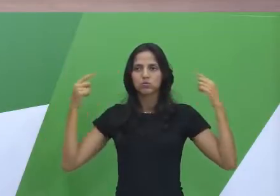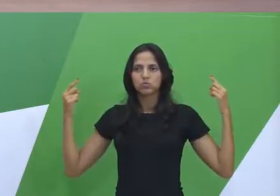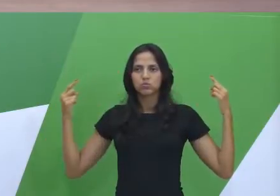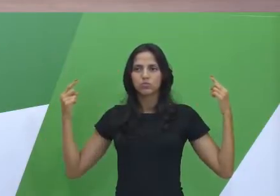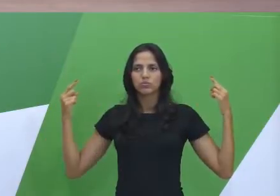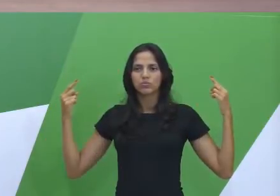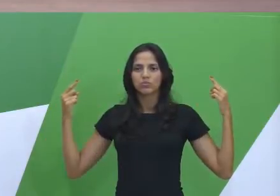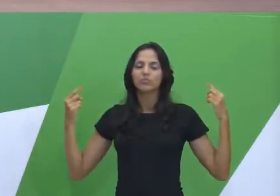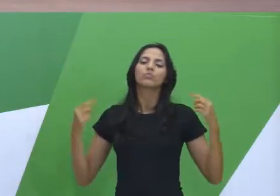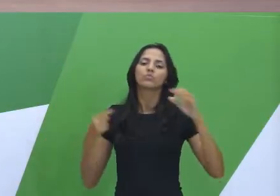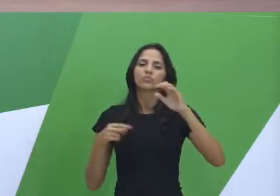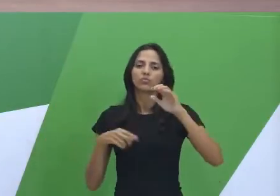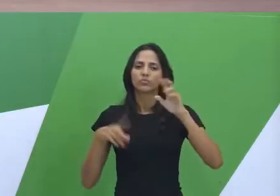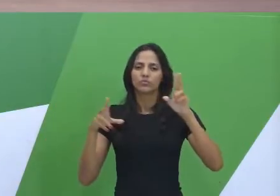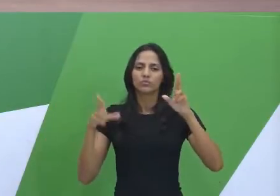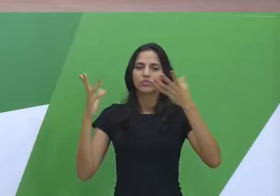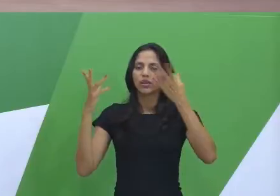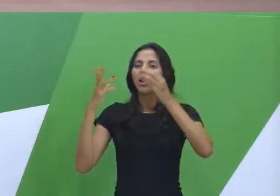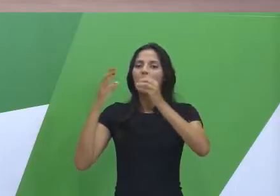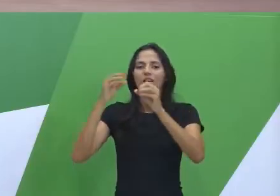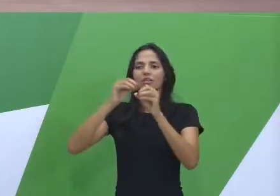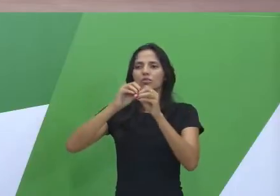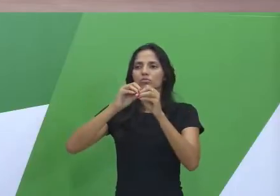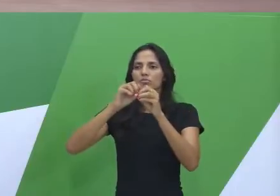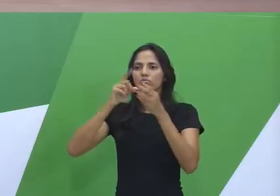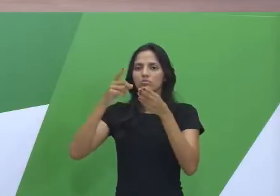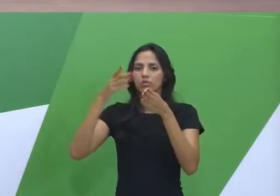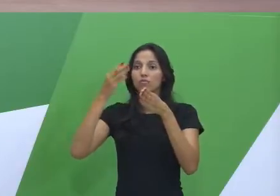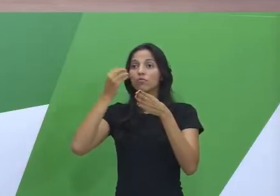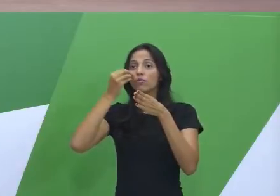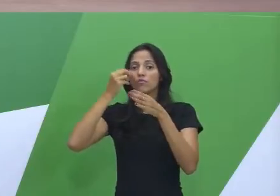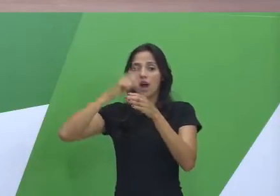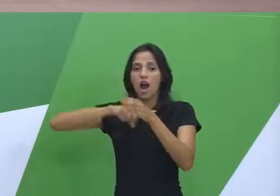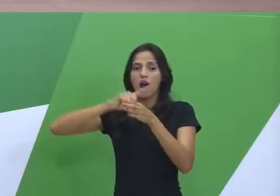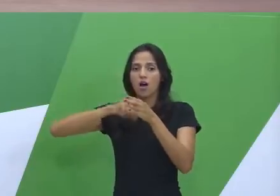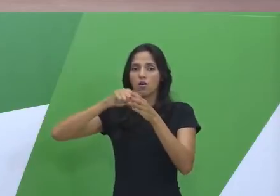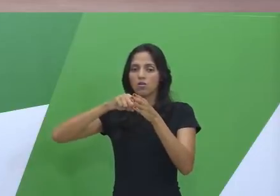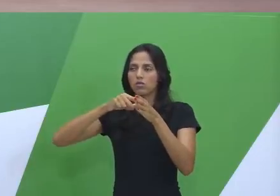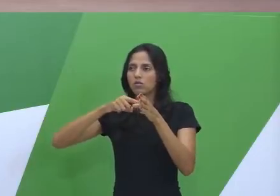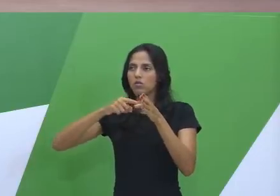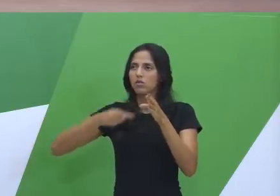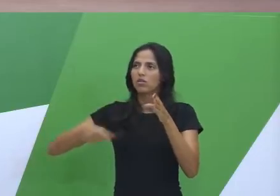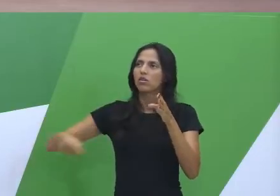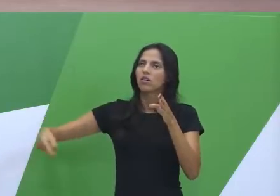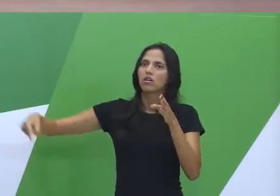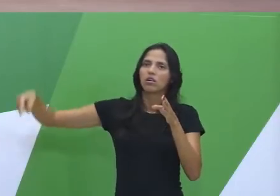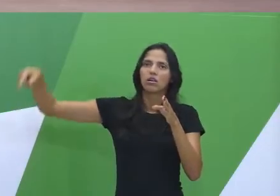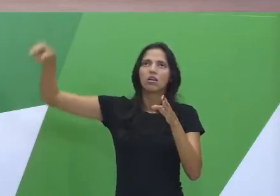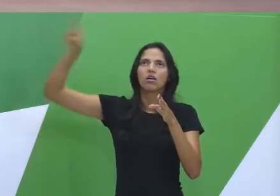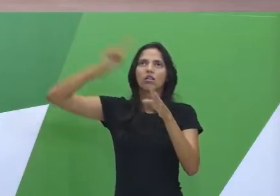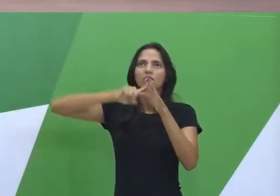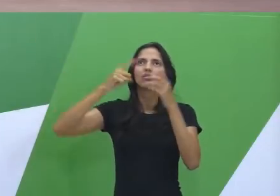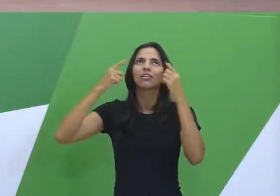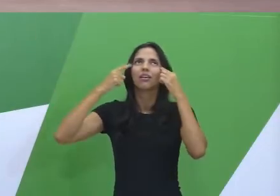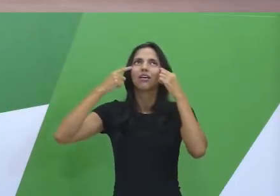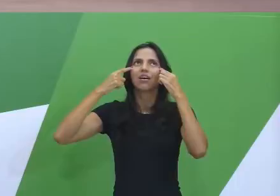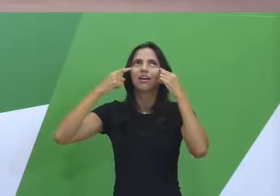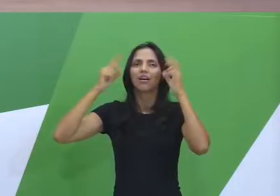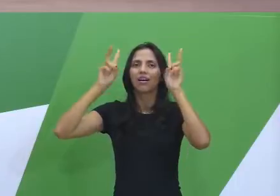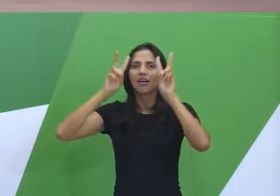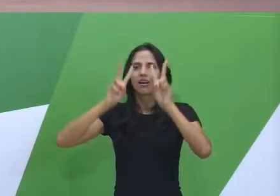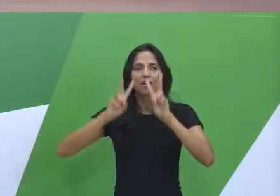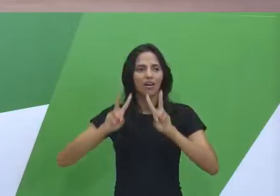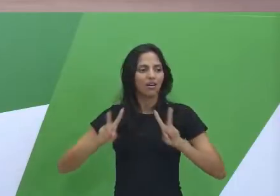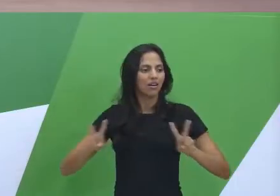sentido anti-horário. Porque imagina eu tentar ir no sentido horário, eu vou ter que me baixar. Não é isso. Você está